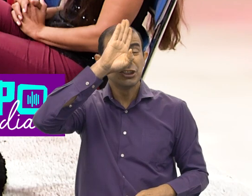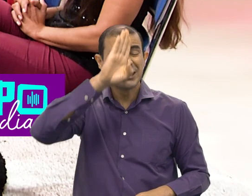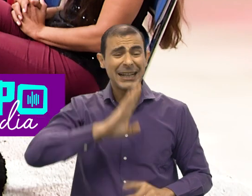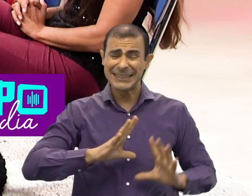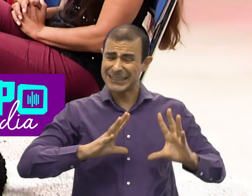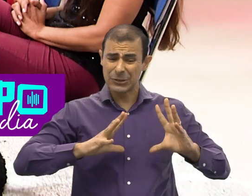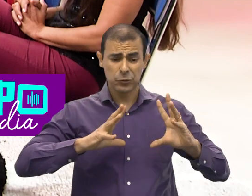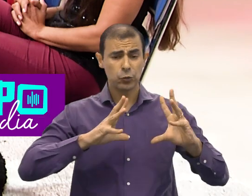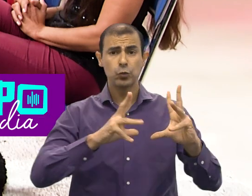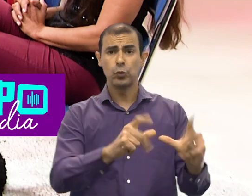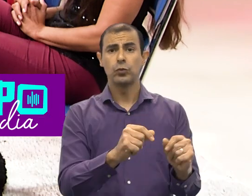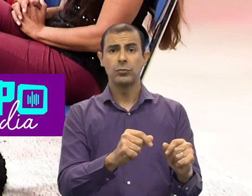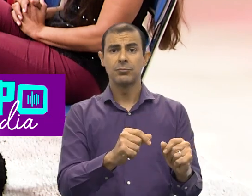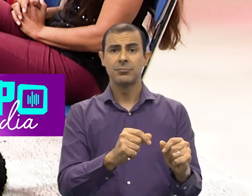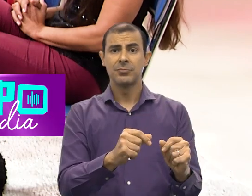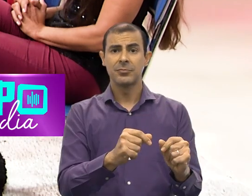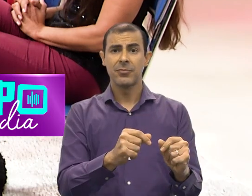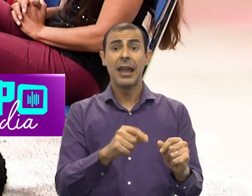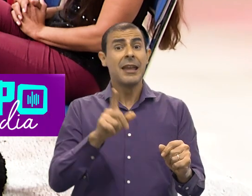indistintamente.